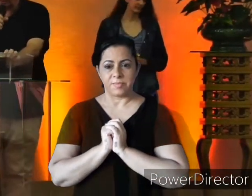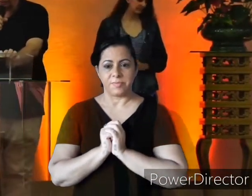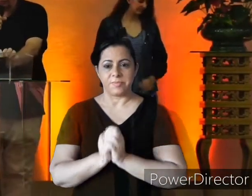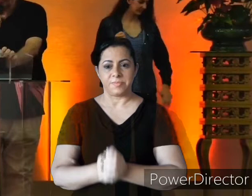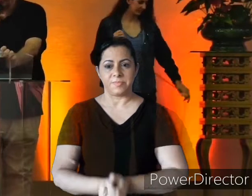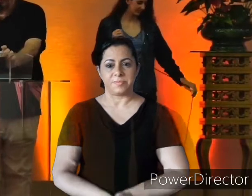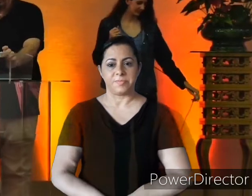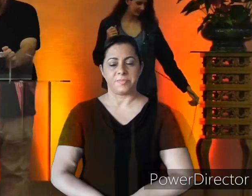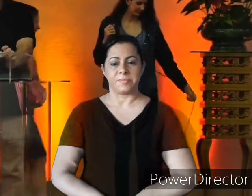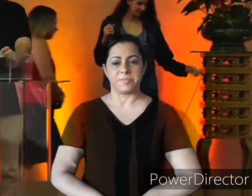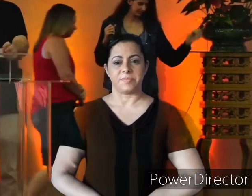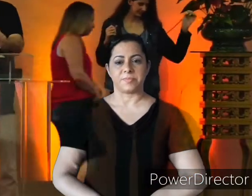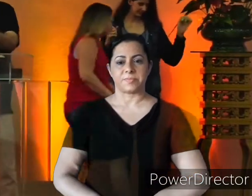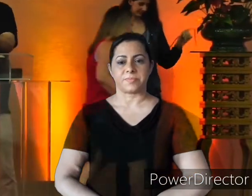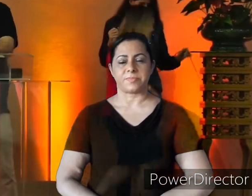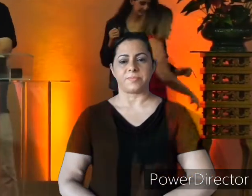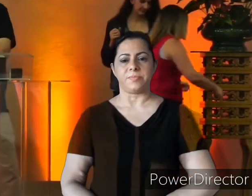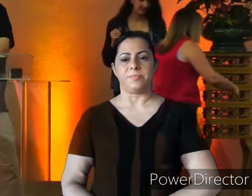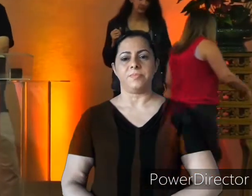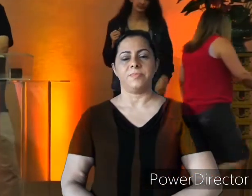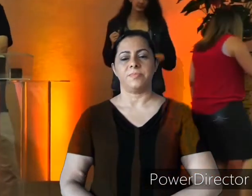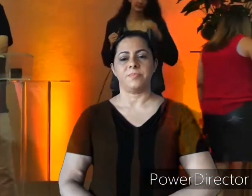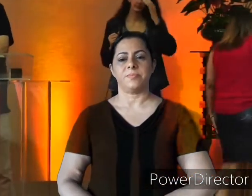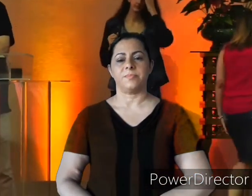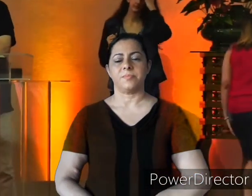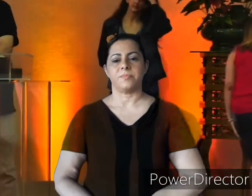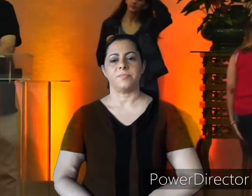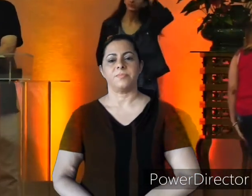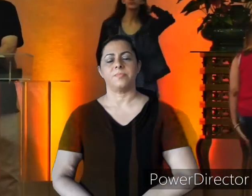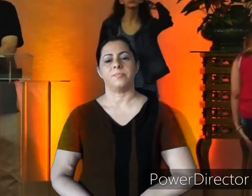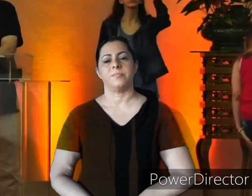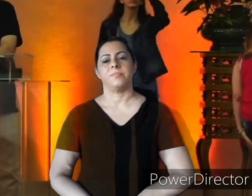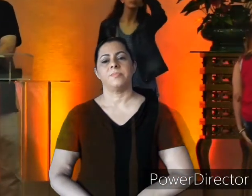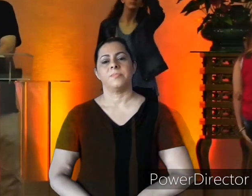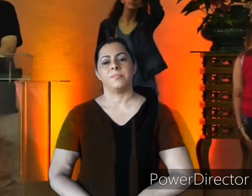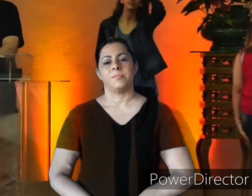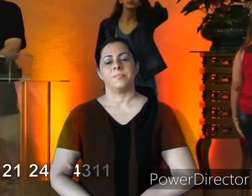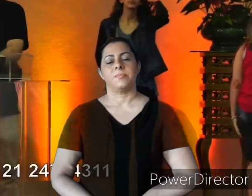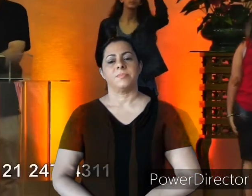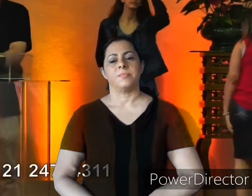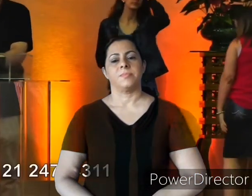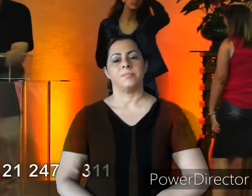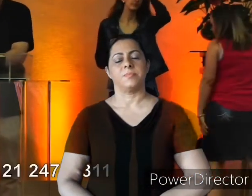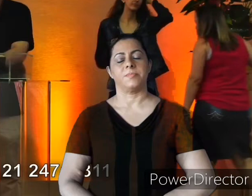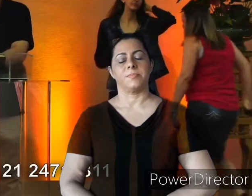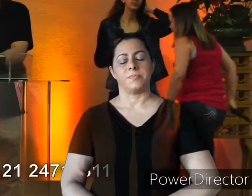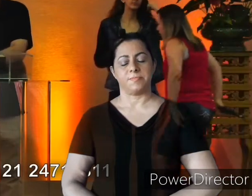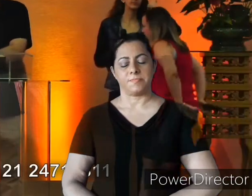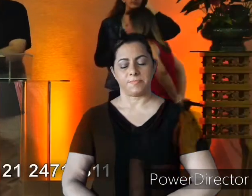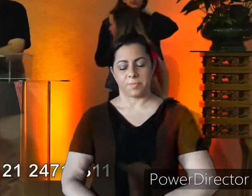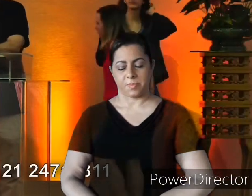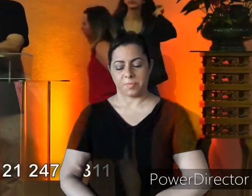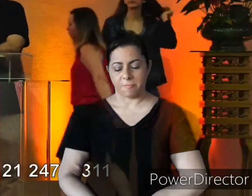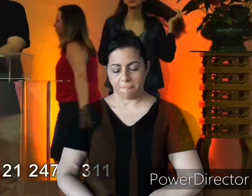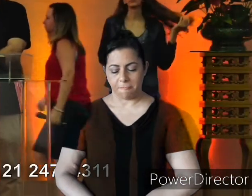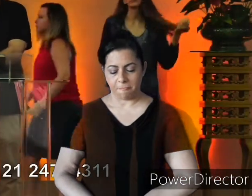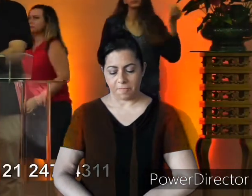Glória a Deus. Eu creio que está sendo colocado aí o nosso disco Oração. Aí me